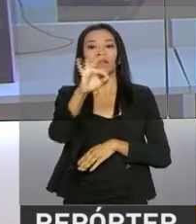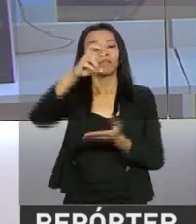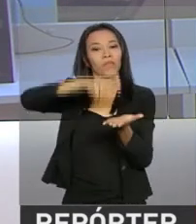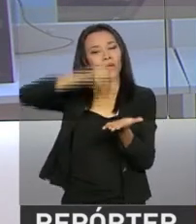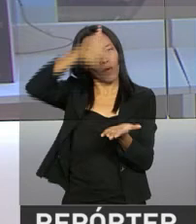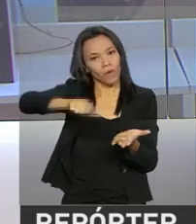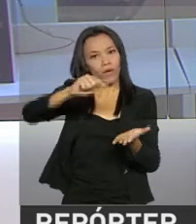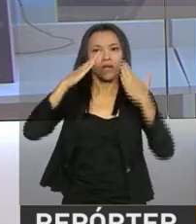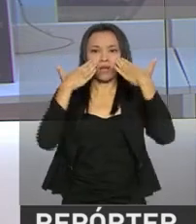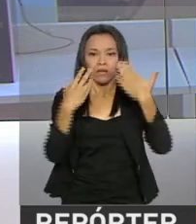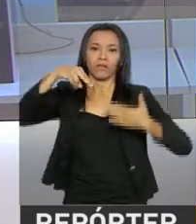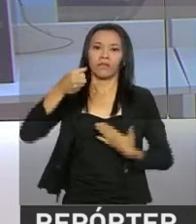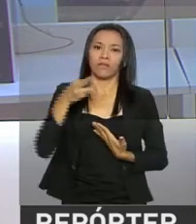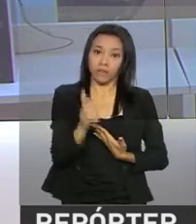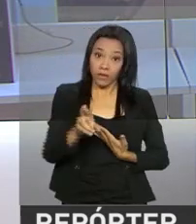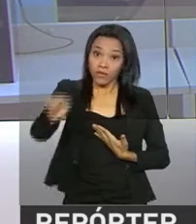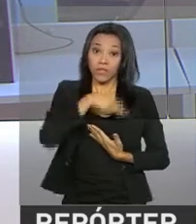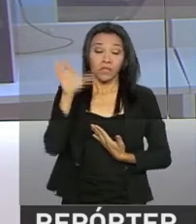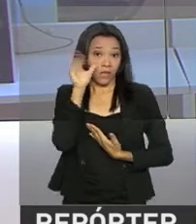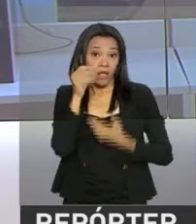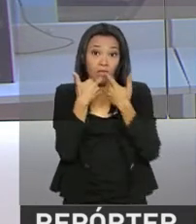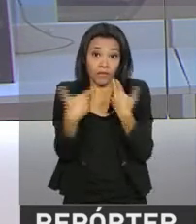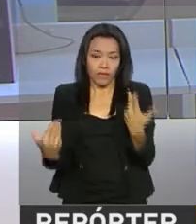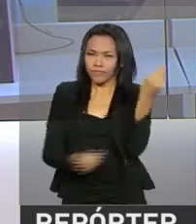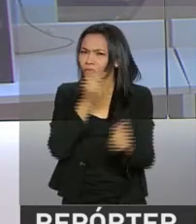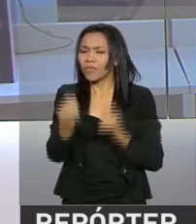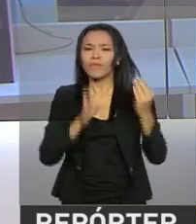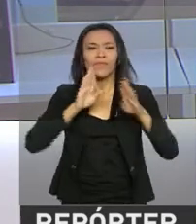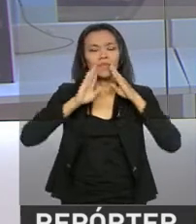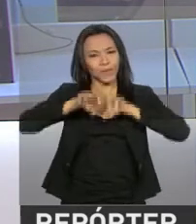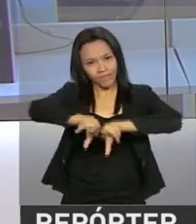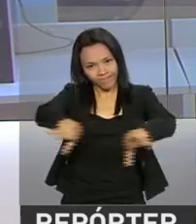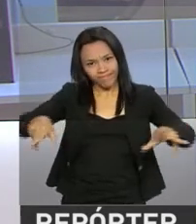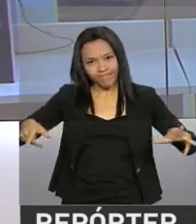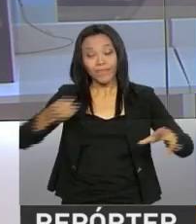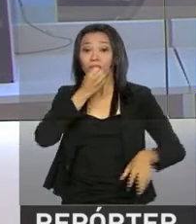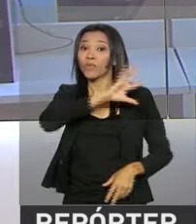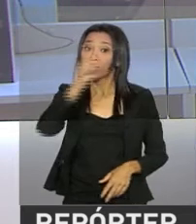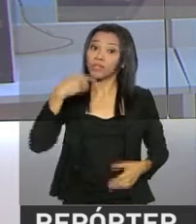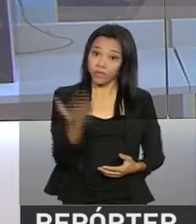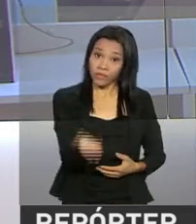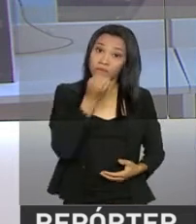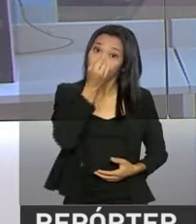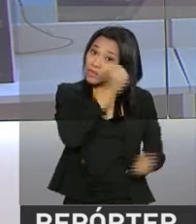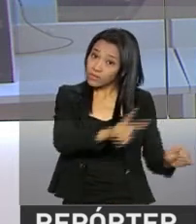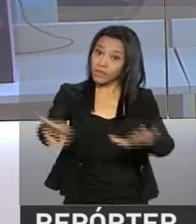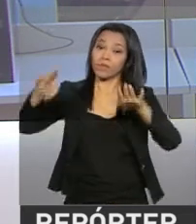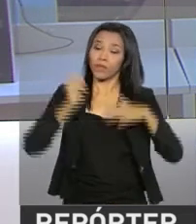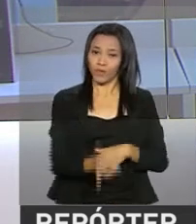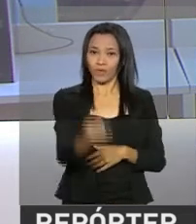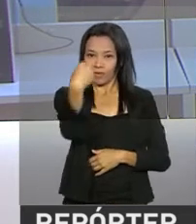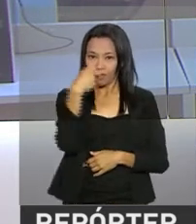próxima edição do repórter nbr acompanhe também as novidades em nossas redes sociais bom dia pra você uma boa semana e